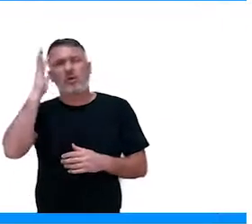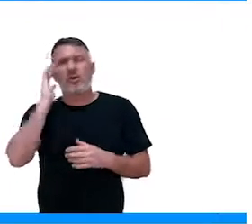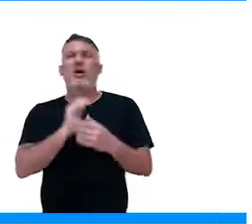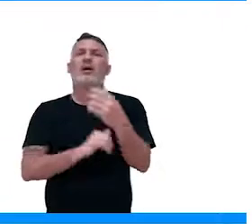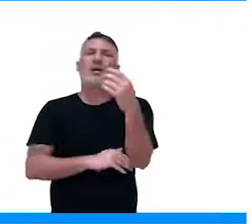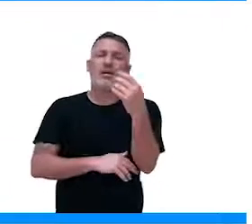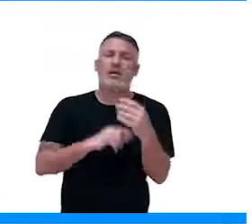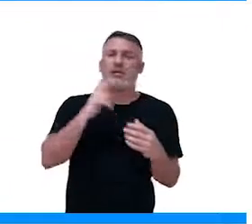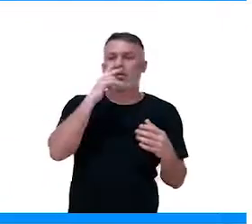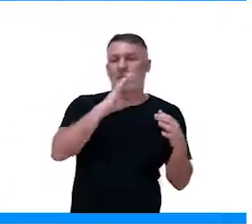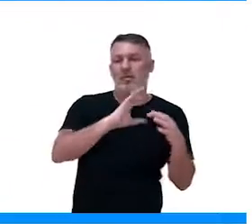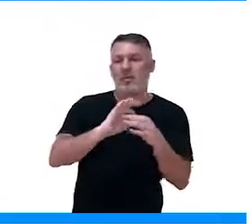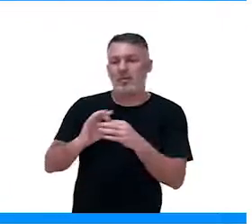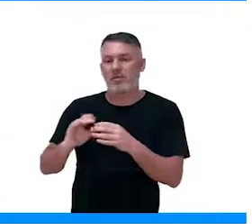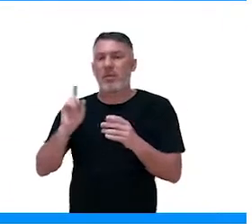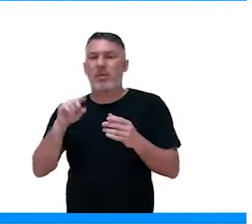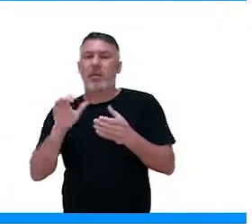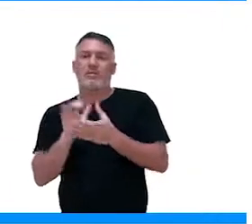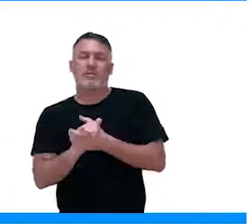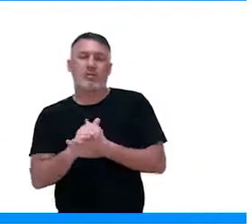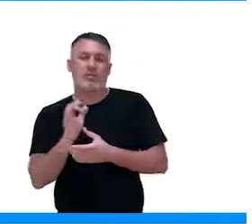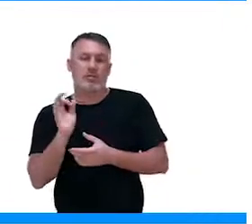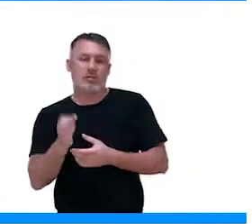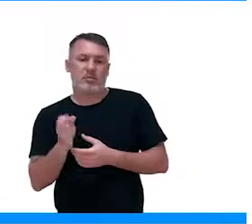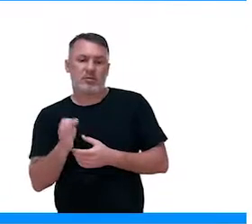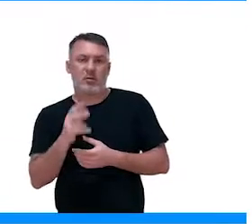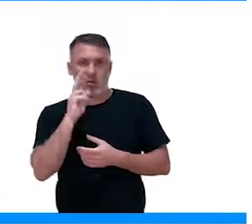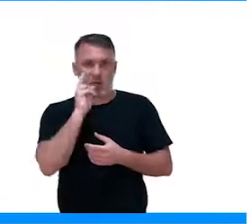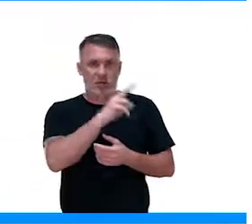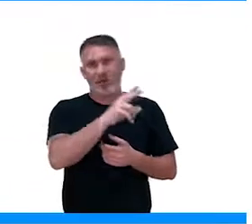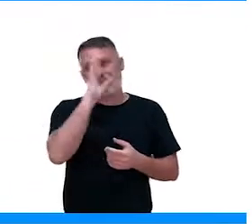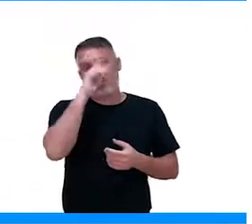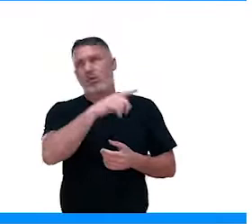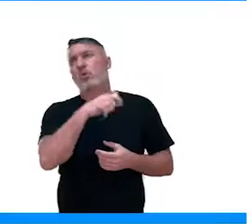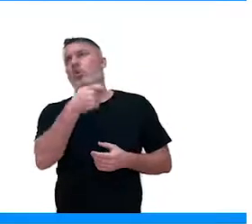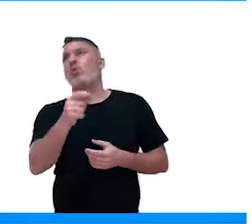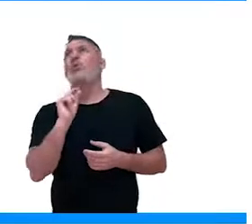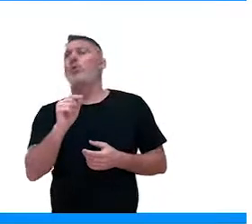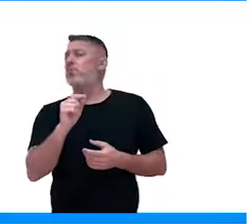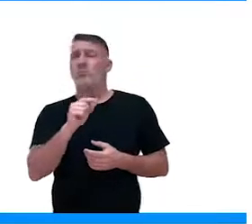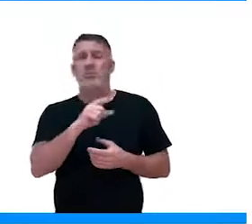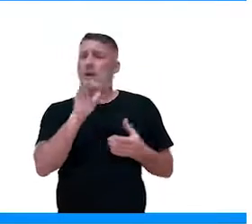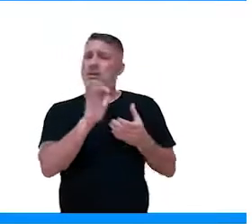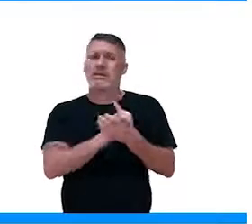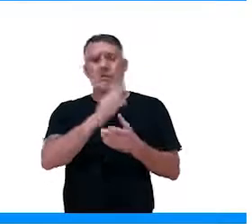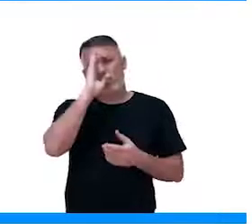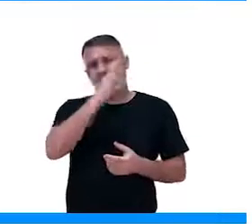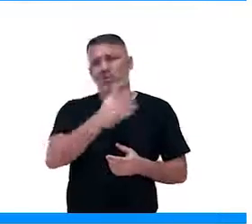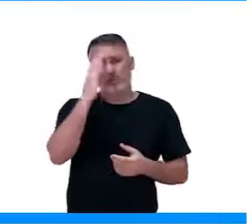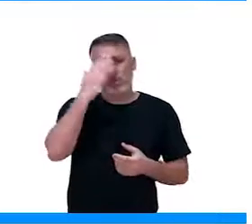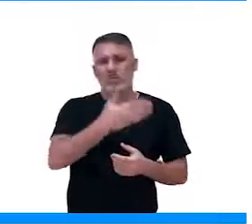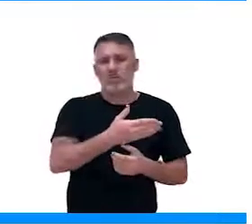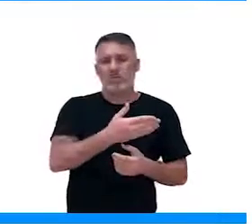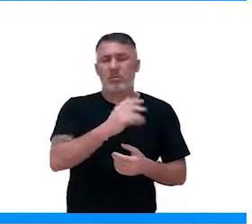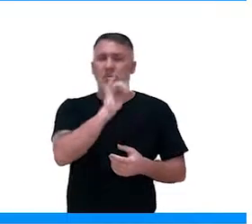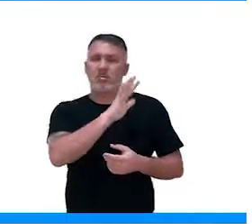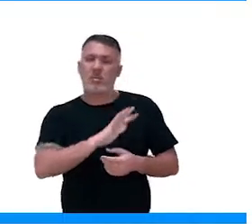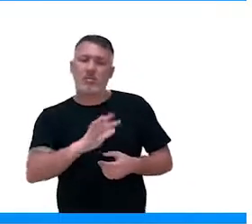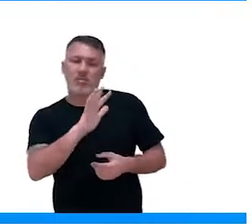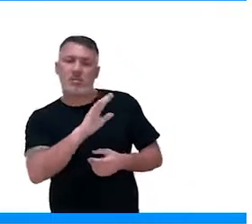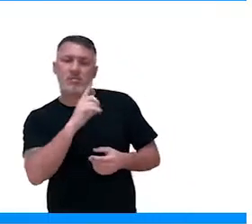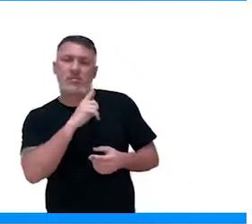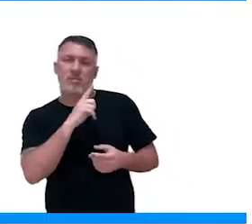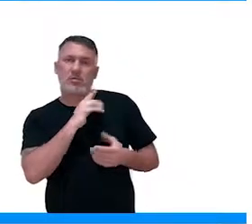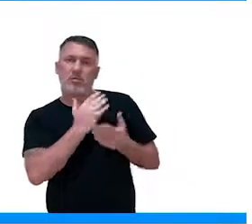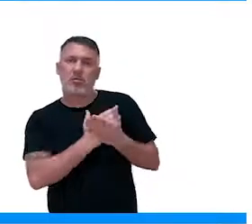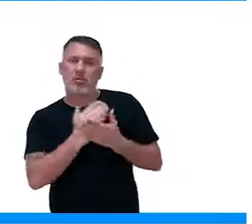gente já pensa, traz um contexto de casamento. Né? Você não olha para aí e pensa em outra coisa. A imagem que você tem quando